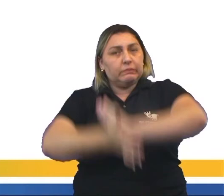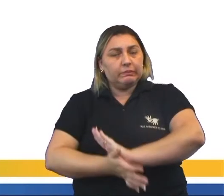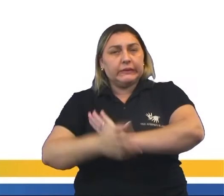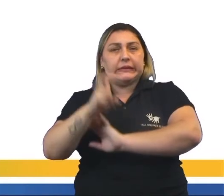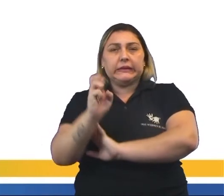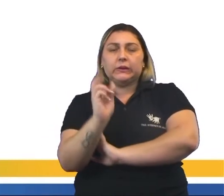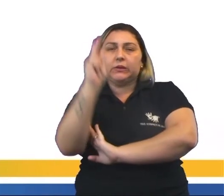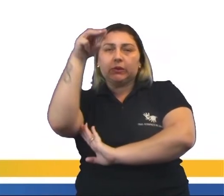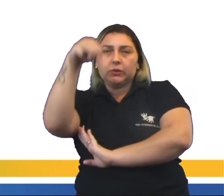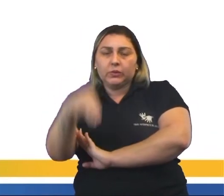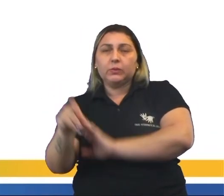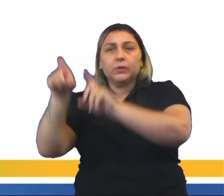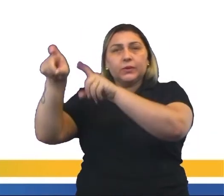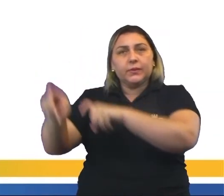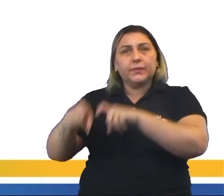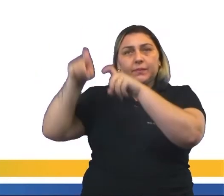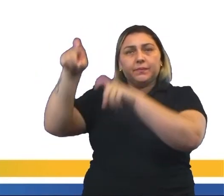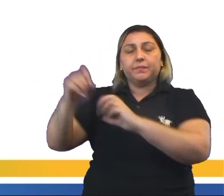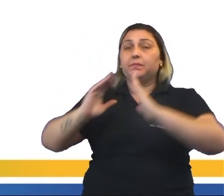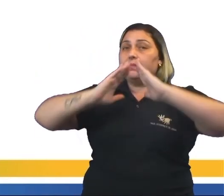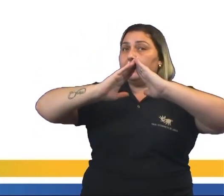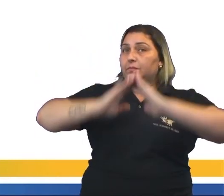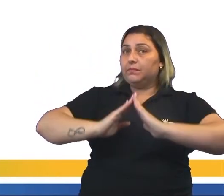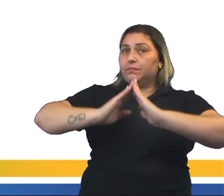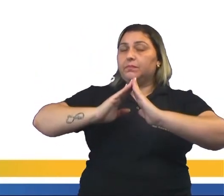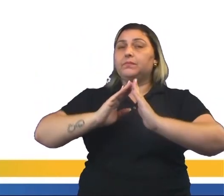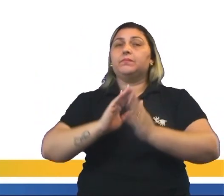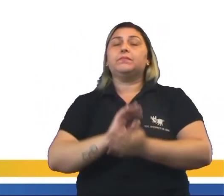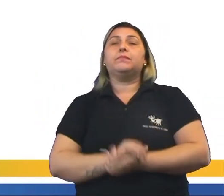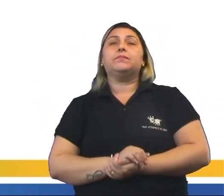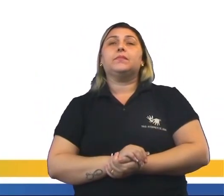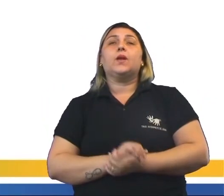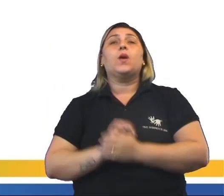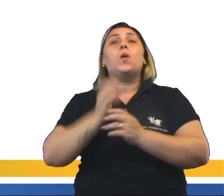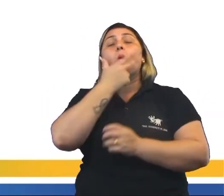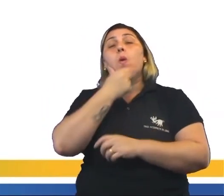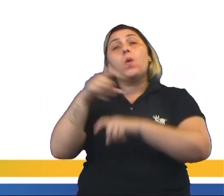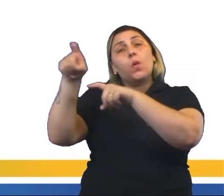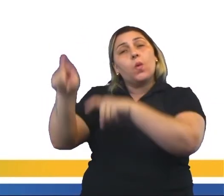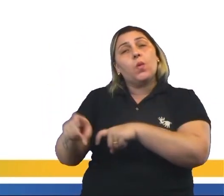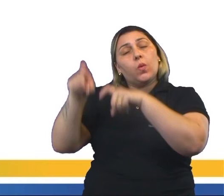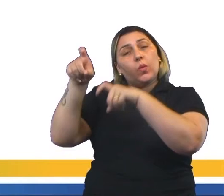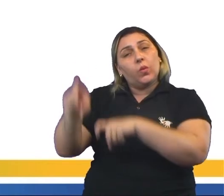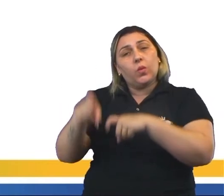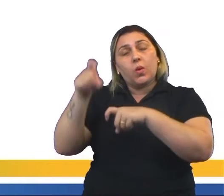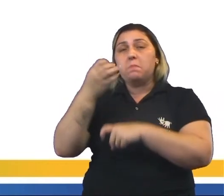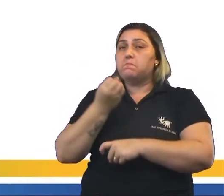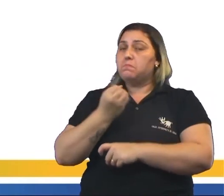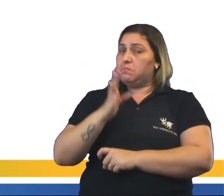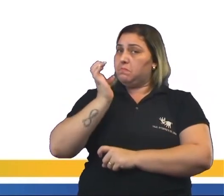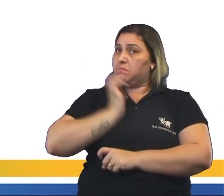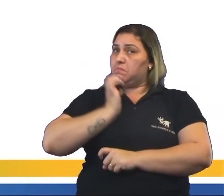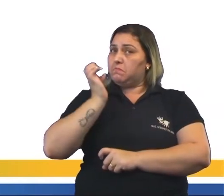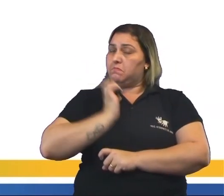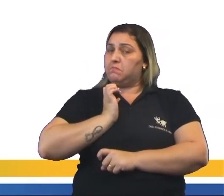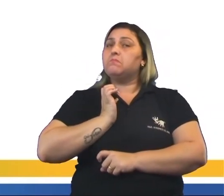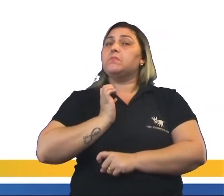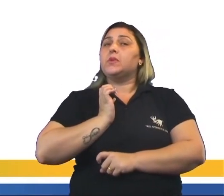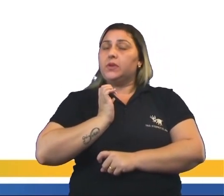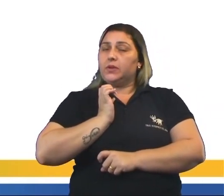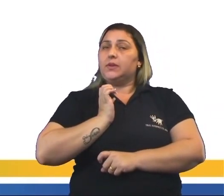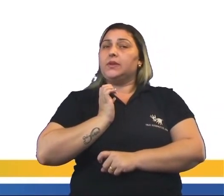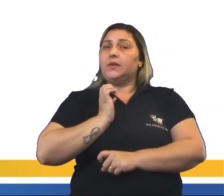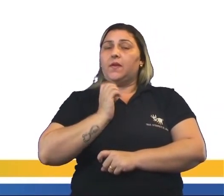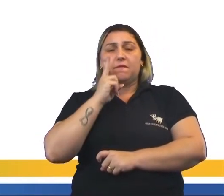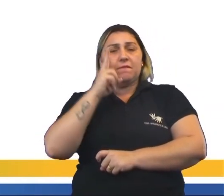5 quilômetros do sítio morava um fazendeiro, muito bem de situação e influente, que se incomodou